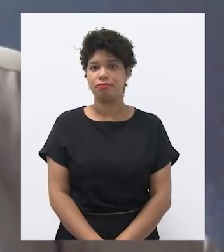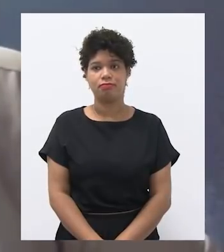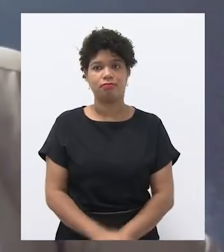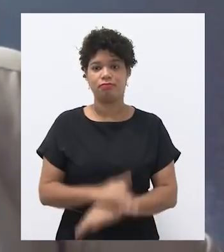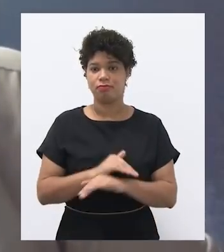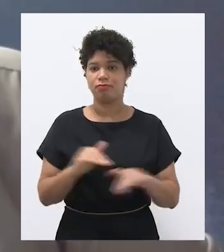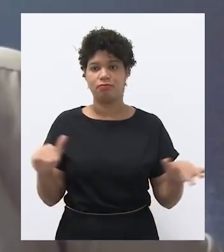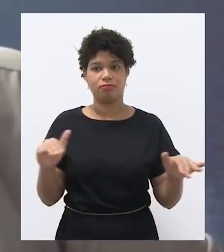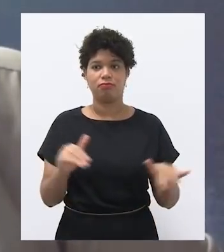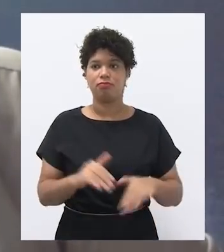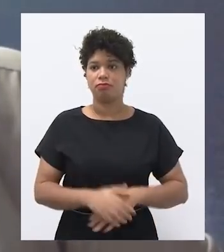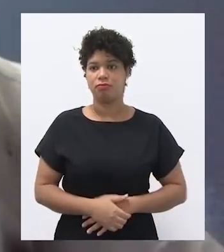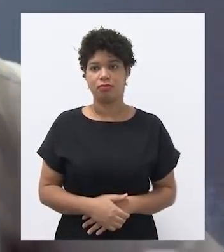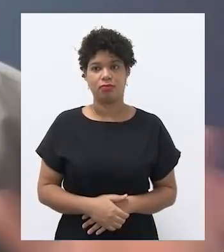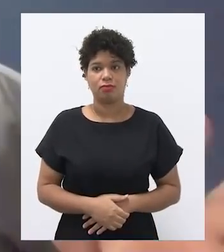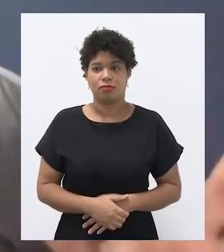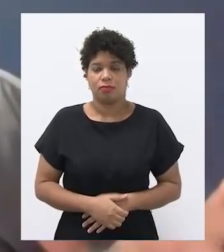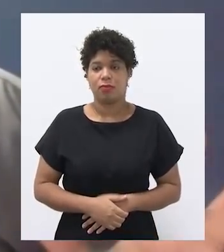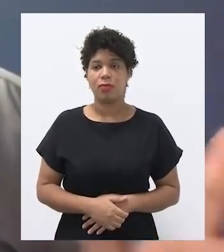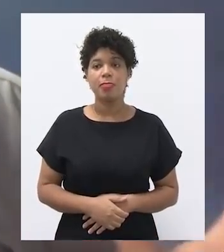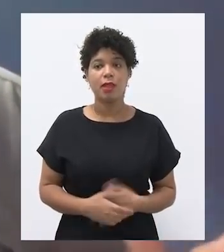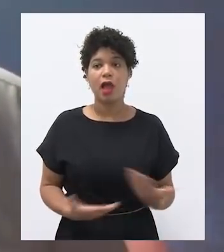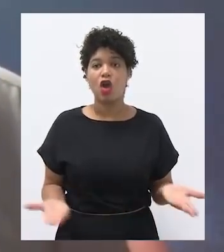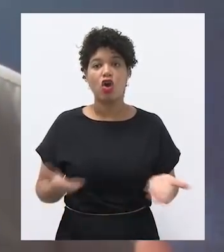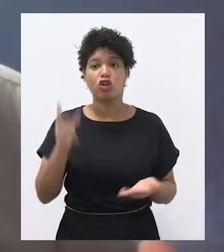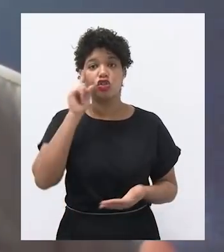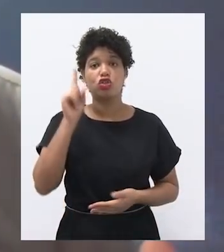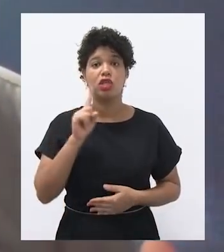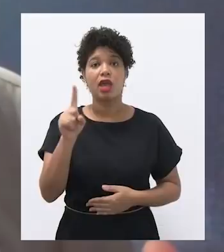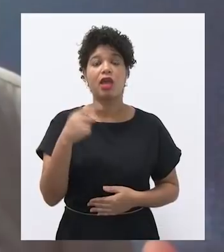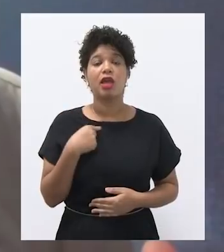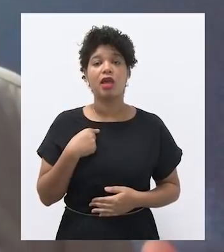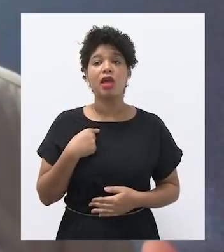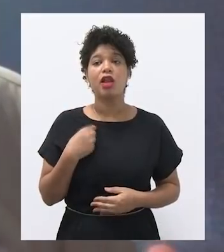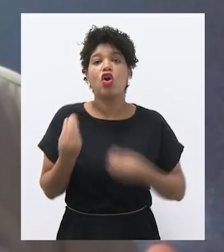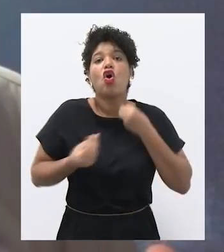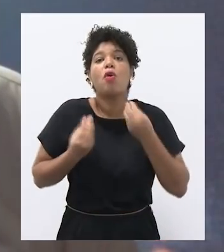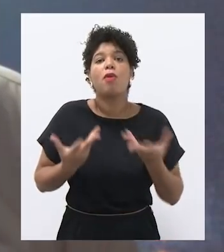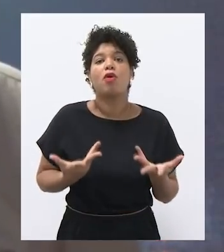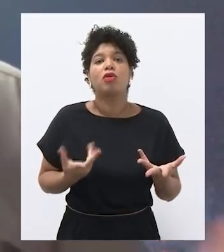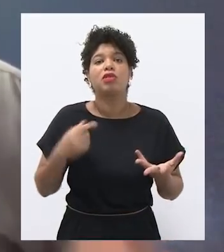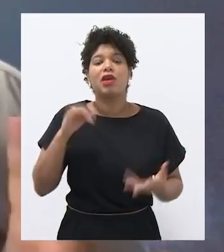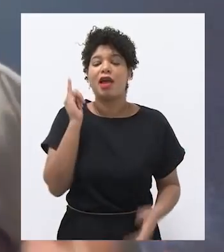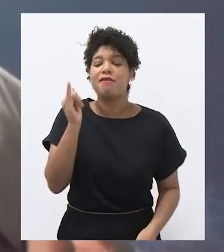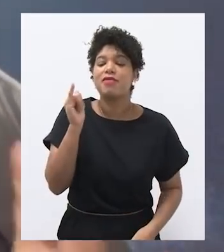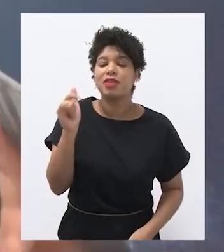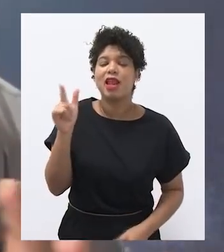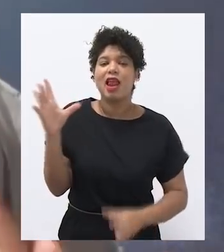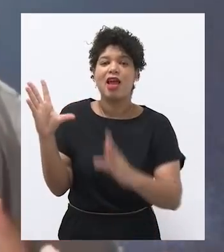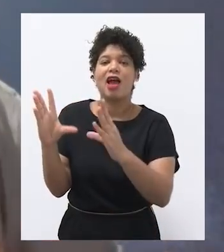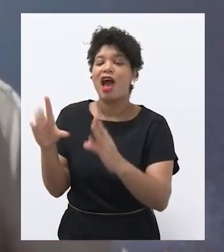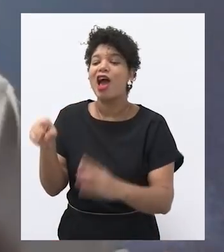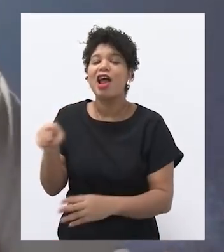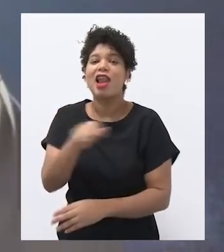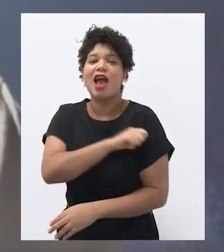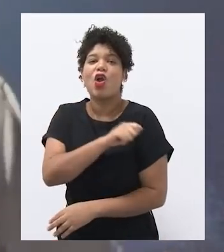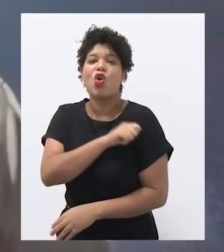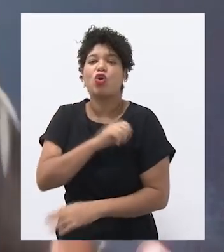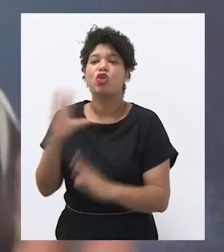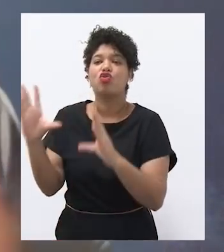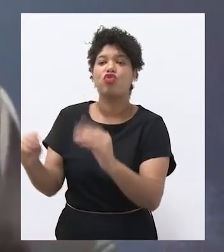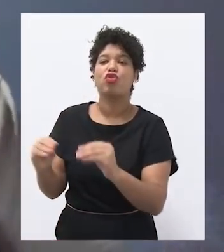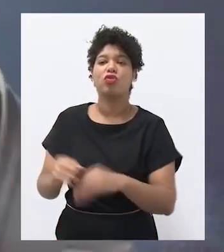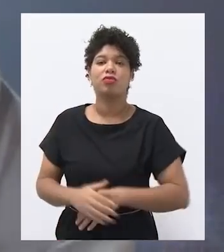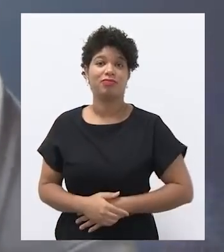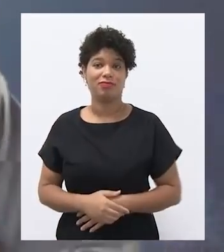acabou. Eu já perdi, eu não sei como ele está reagindo ao que eu estou dizendo. E aí, como é que o youtuber, como é que